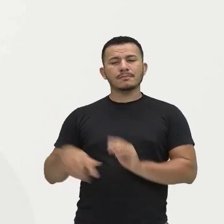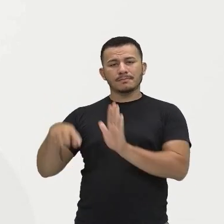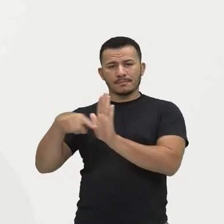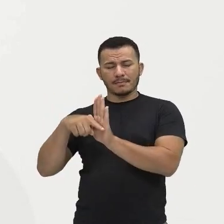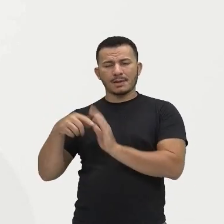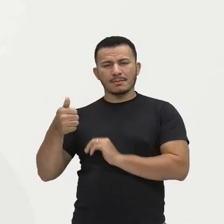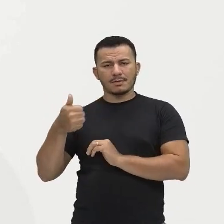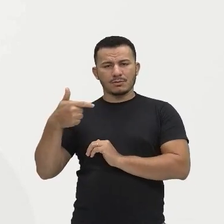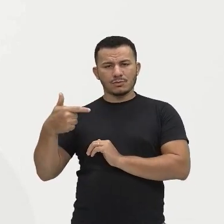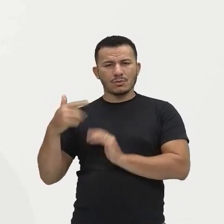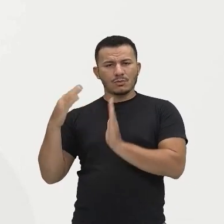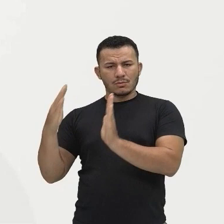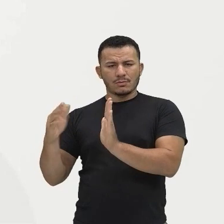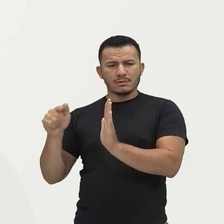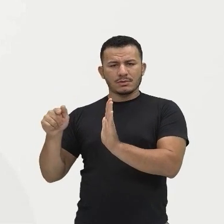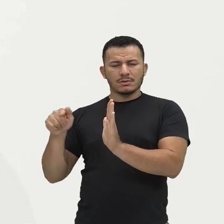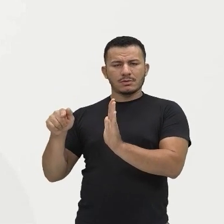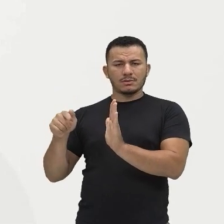12, voltando aqui, ó,